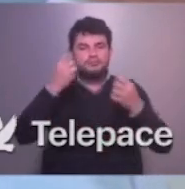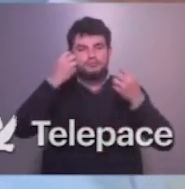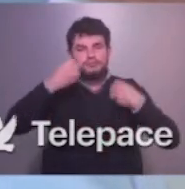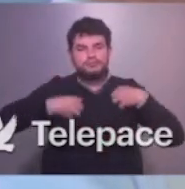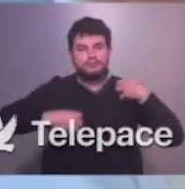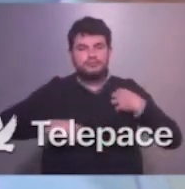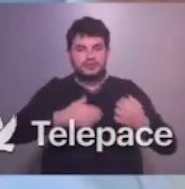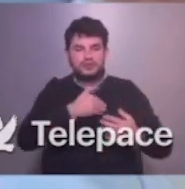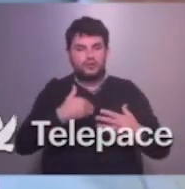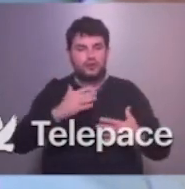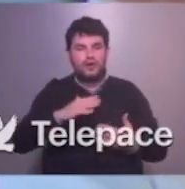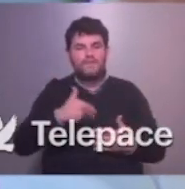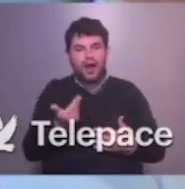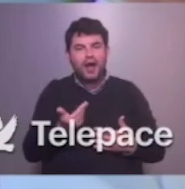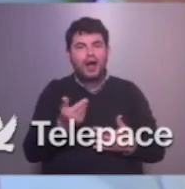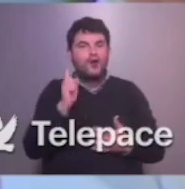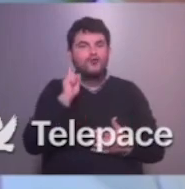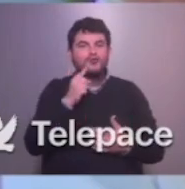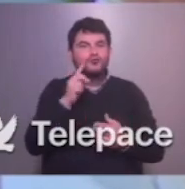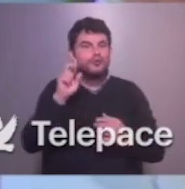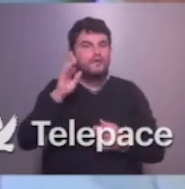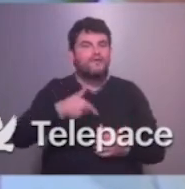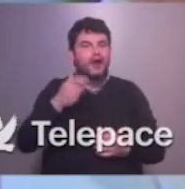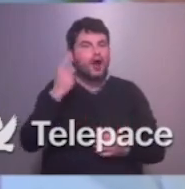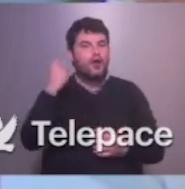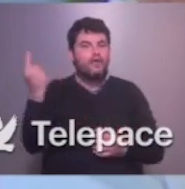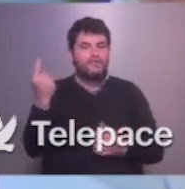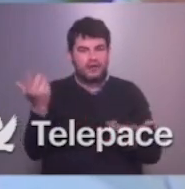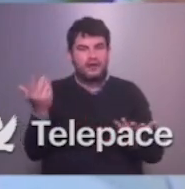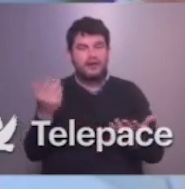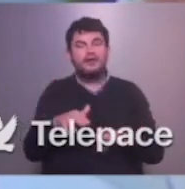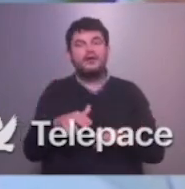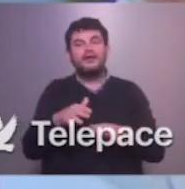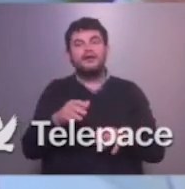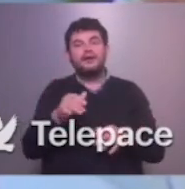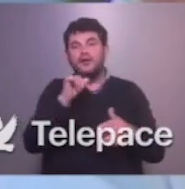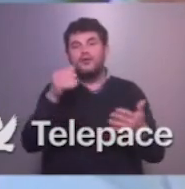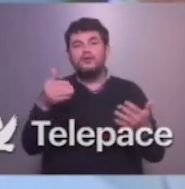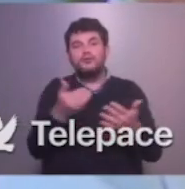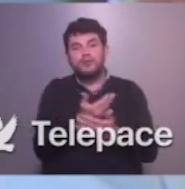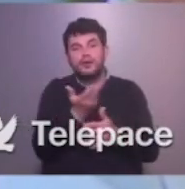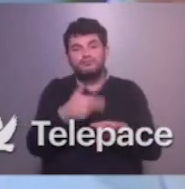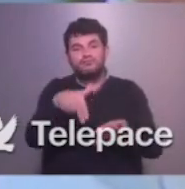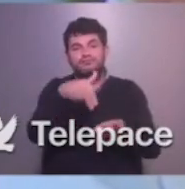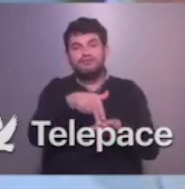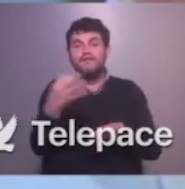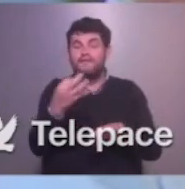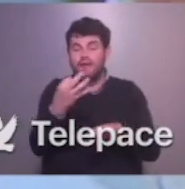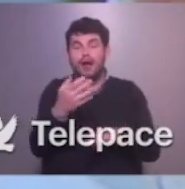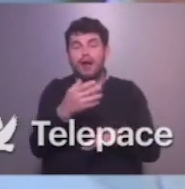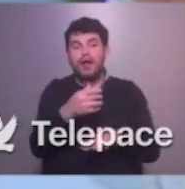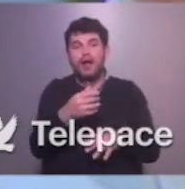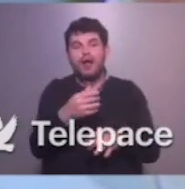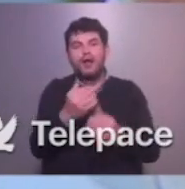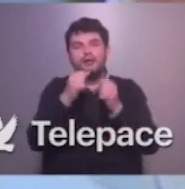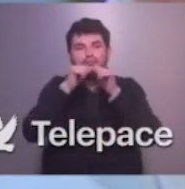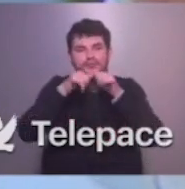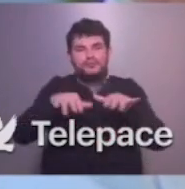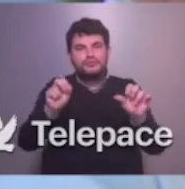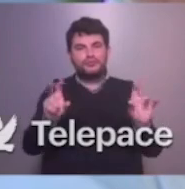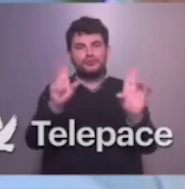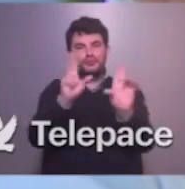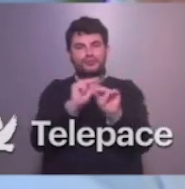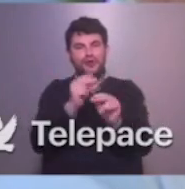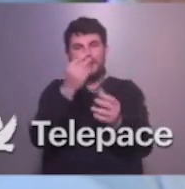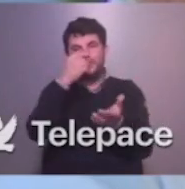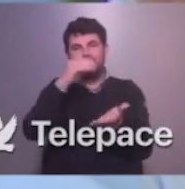ficam sãos, os surdos ouvem, os mortos ressuscitam, e a boa nova é